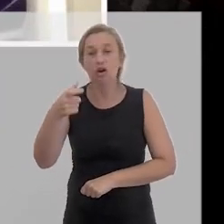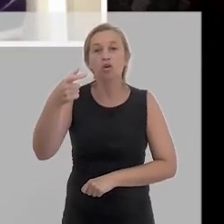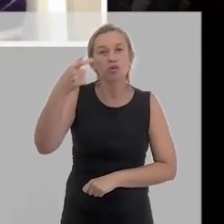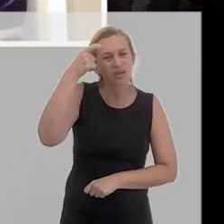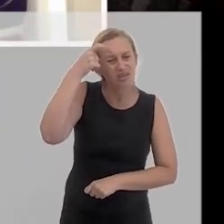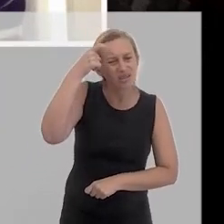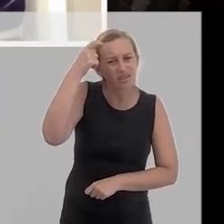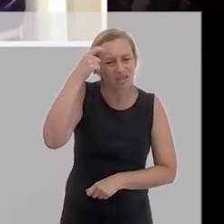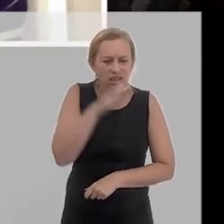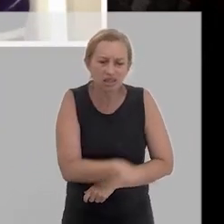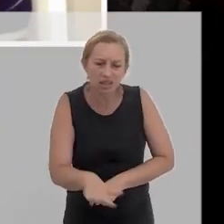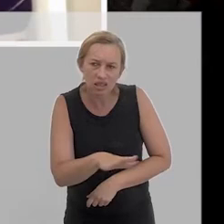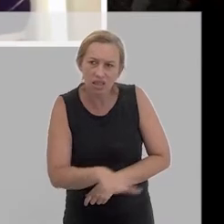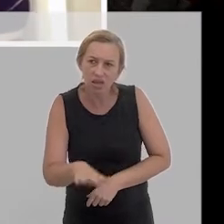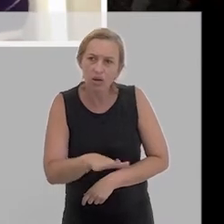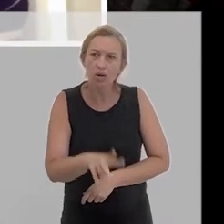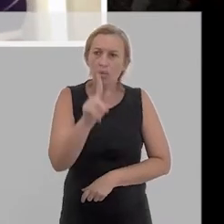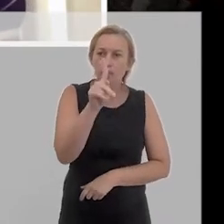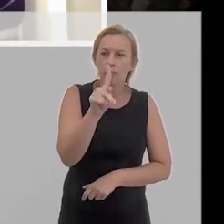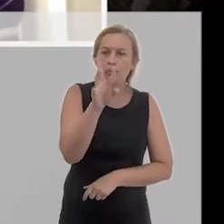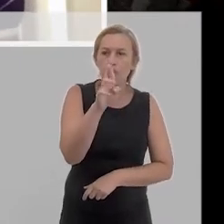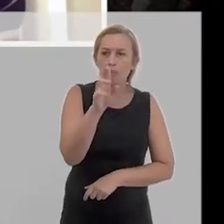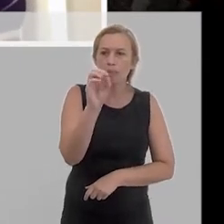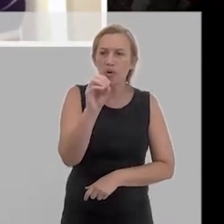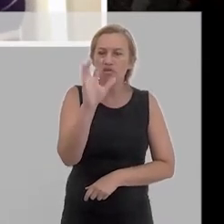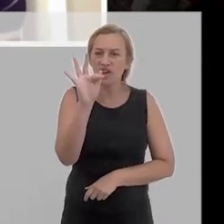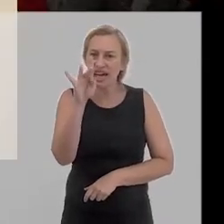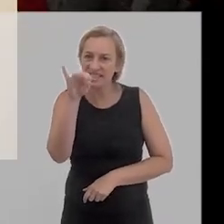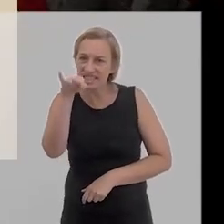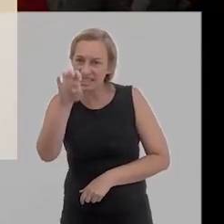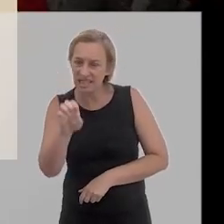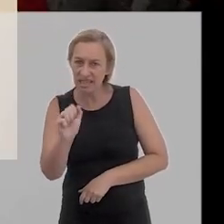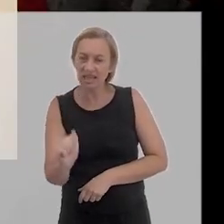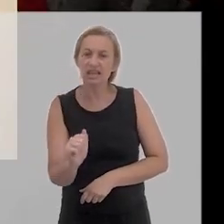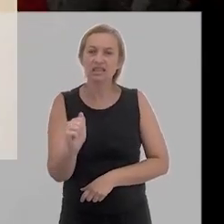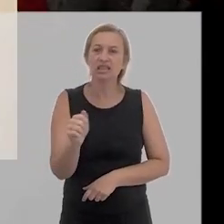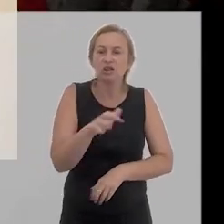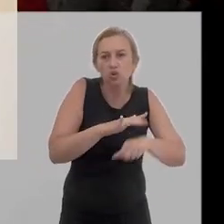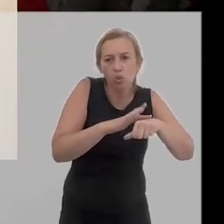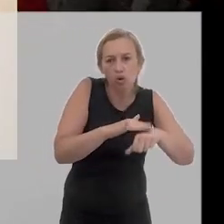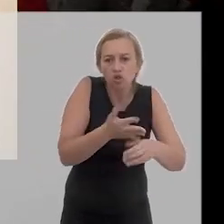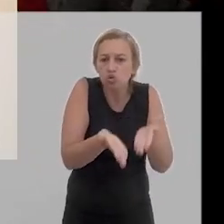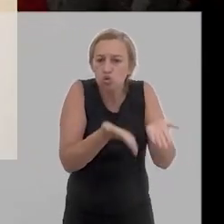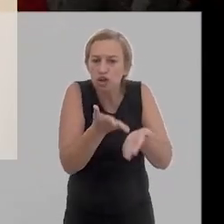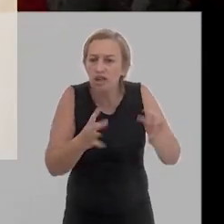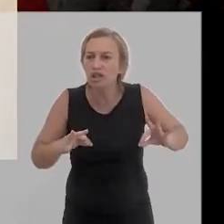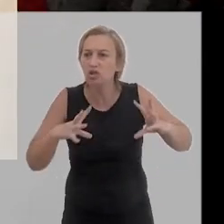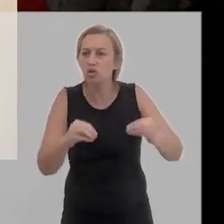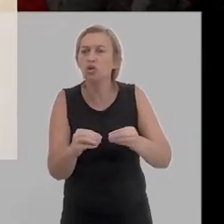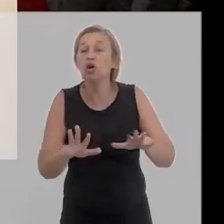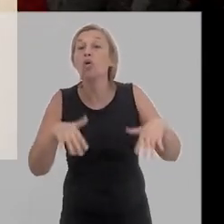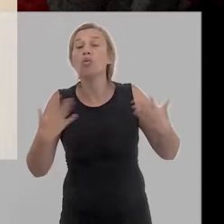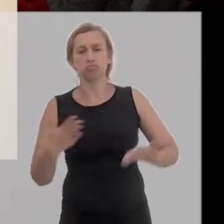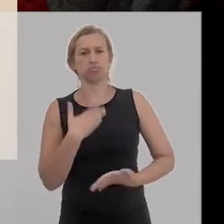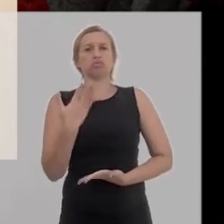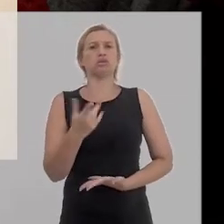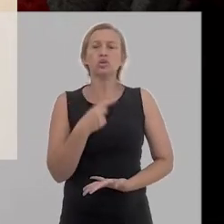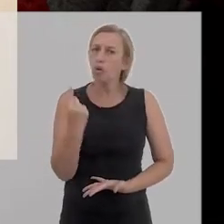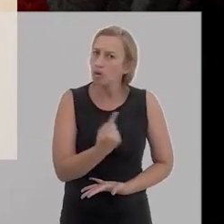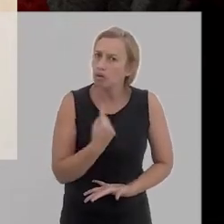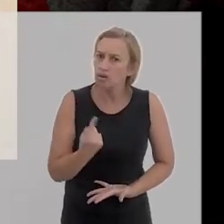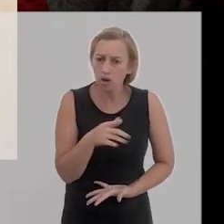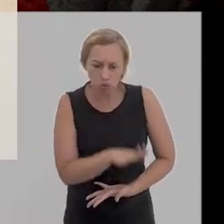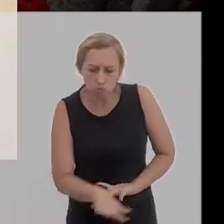né, conscientizando crianças sobre a profilaxia da doença, né, os cuidados na casa e tudo. E qual foi